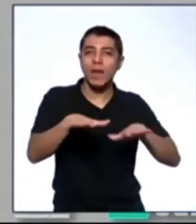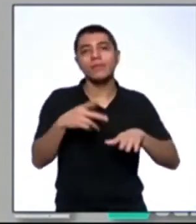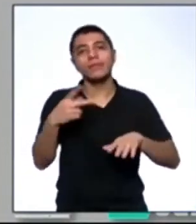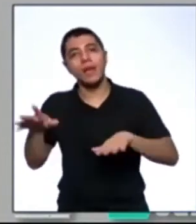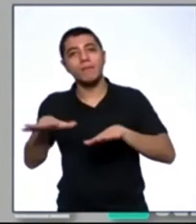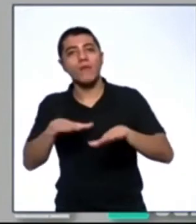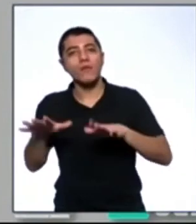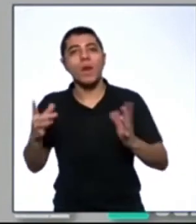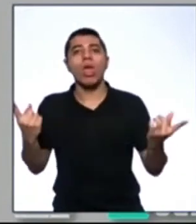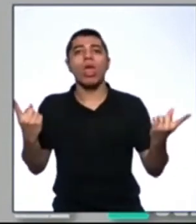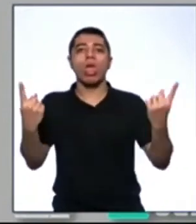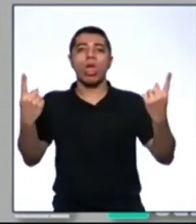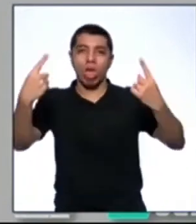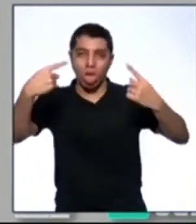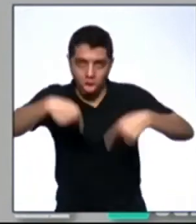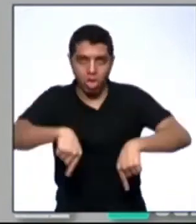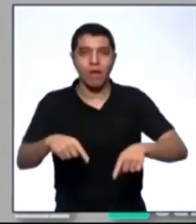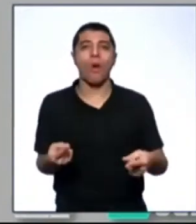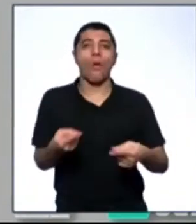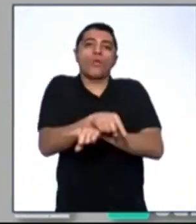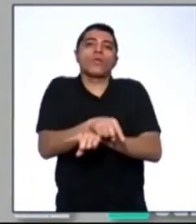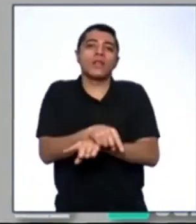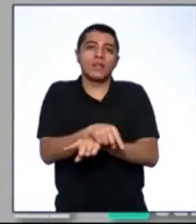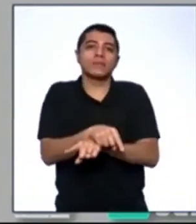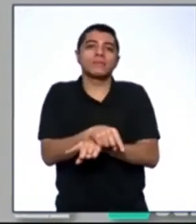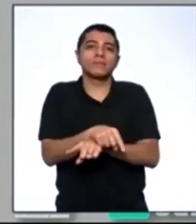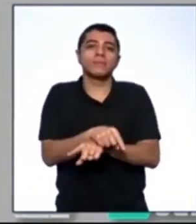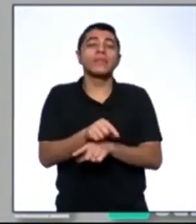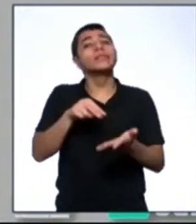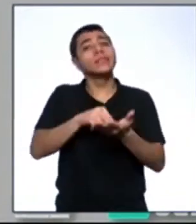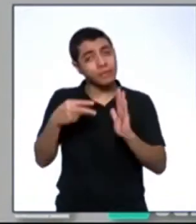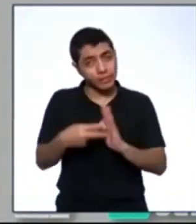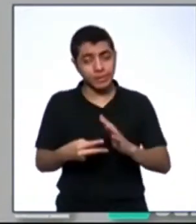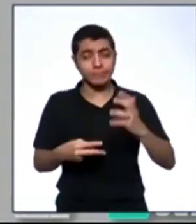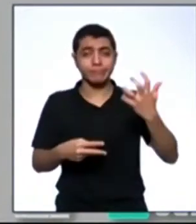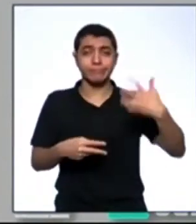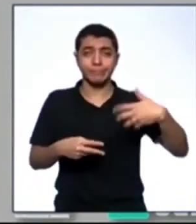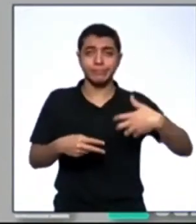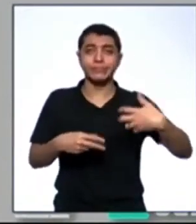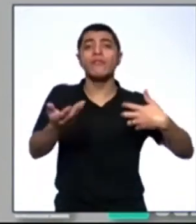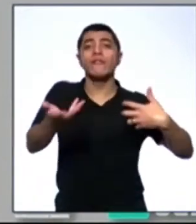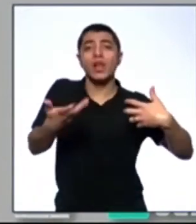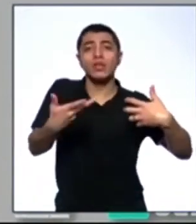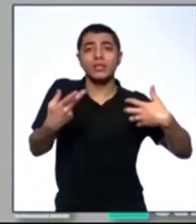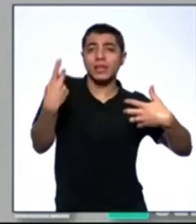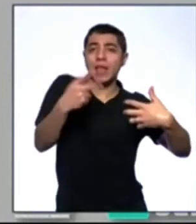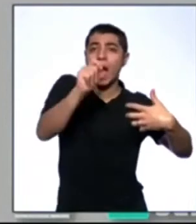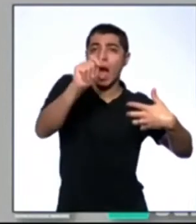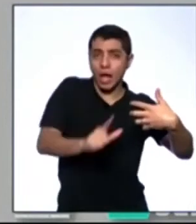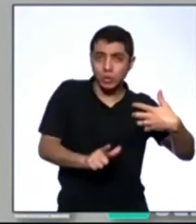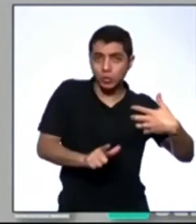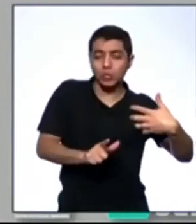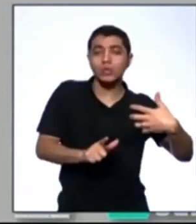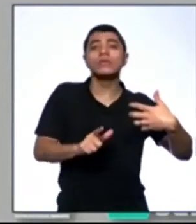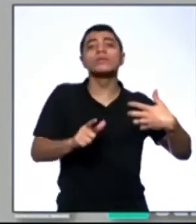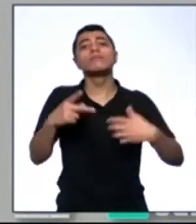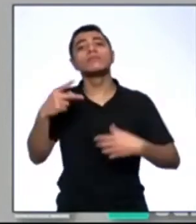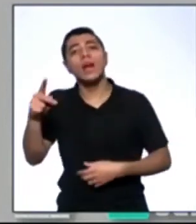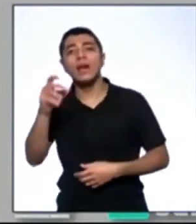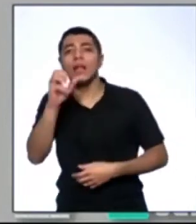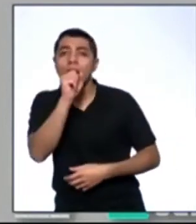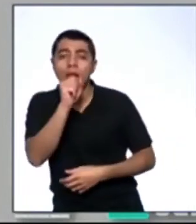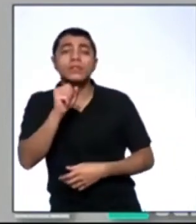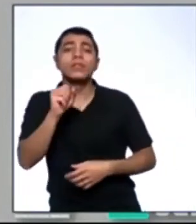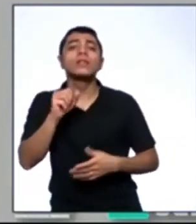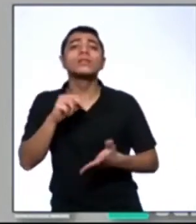ponto, né, da periferia da azul ou da periferia da laranja. Essa velocidade seria ΔS sobre ΔT.